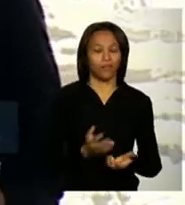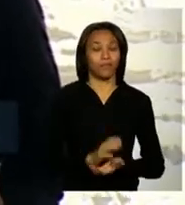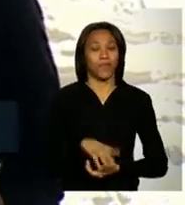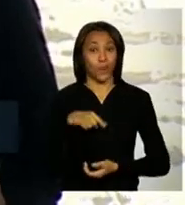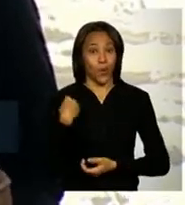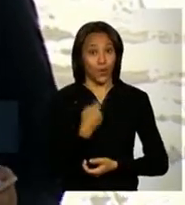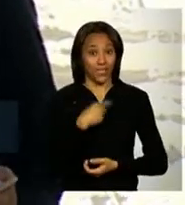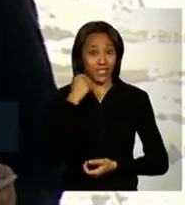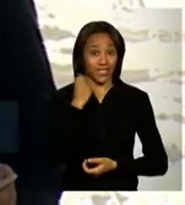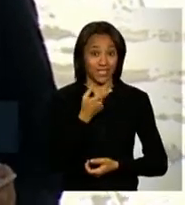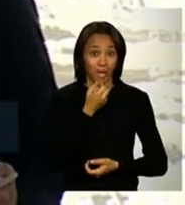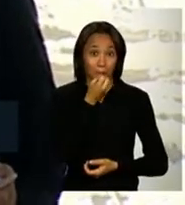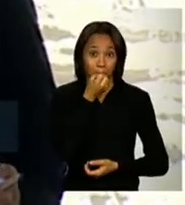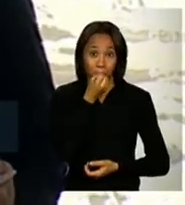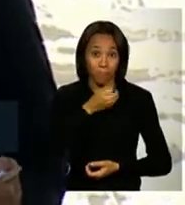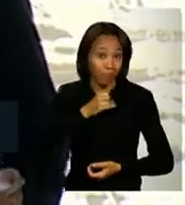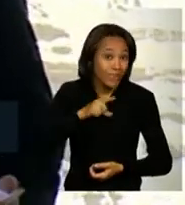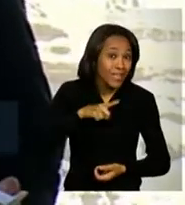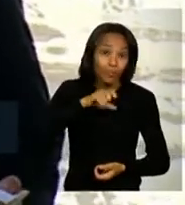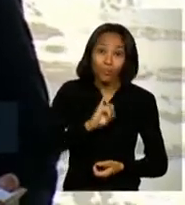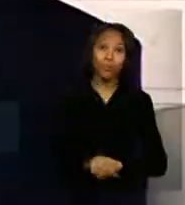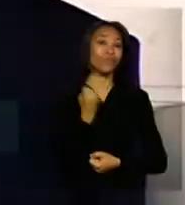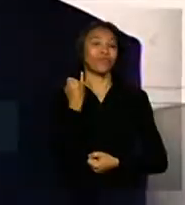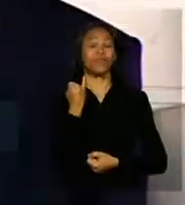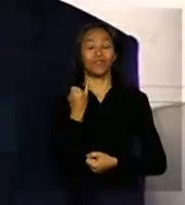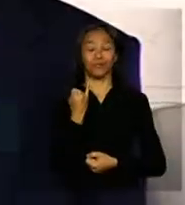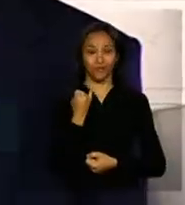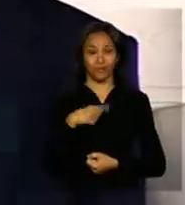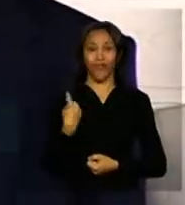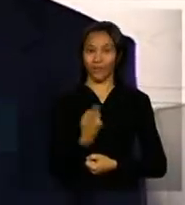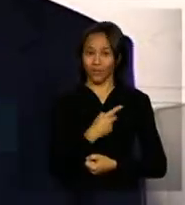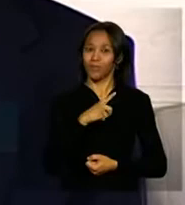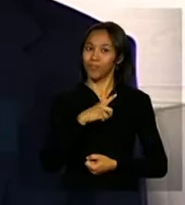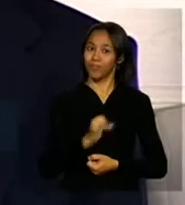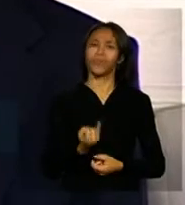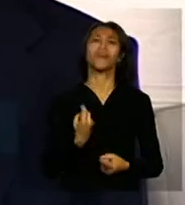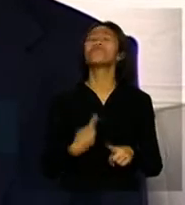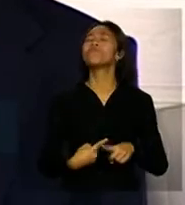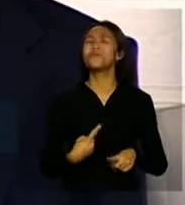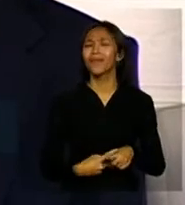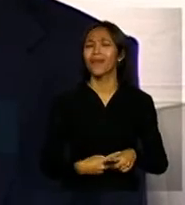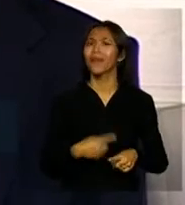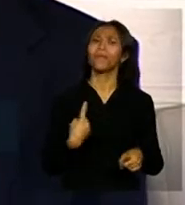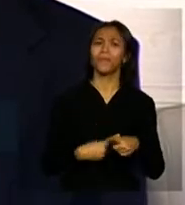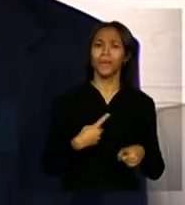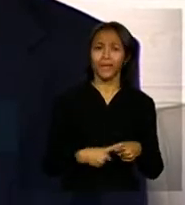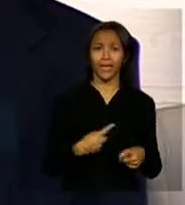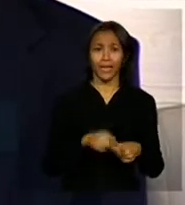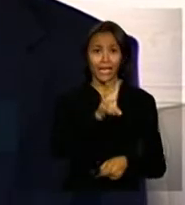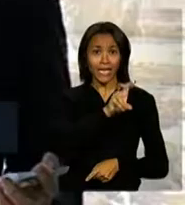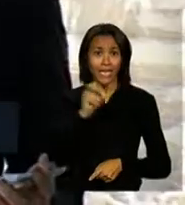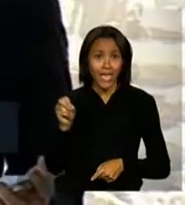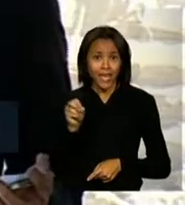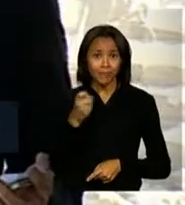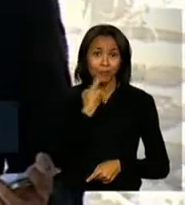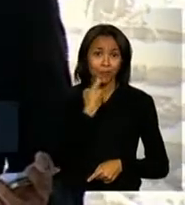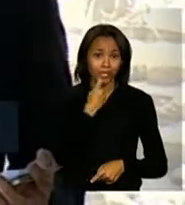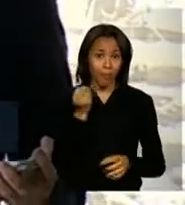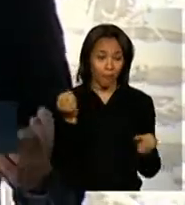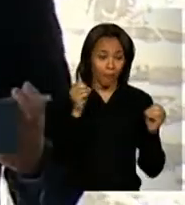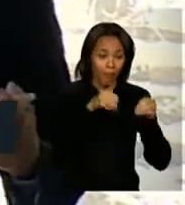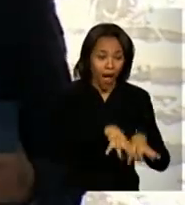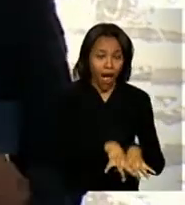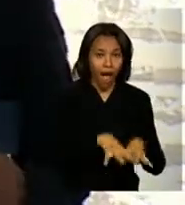viveram a gente tá matando dois coelhos com uma caixa d'água só porque porque eles põe 500 Peixinhos na caixa d'água